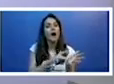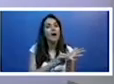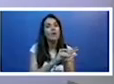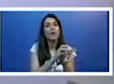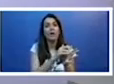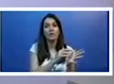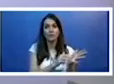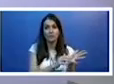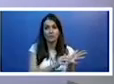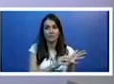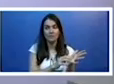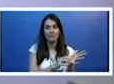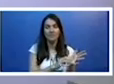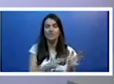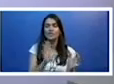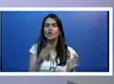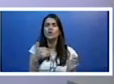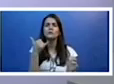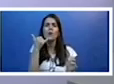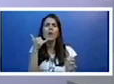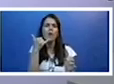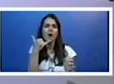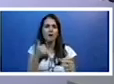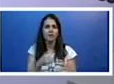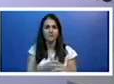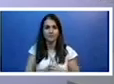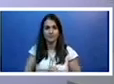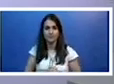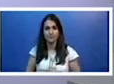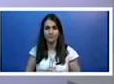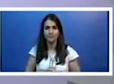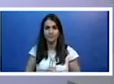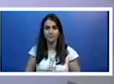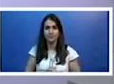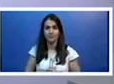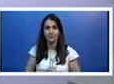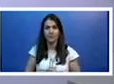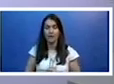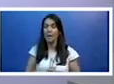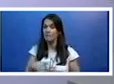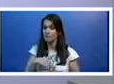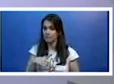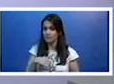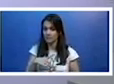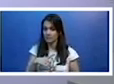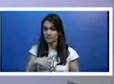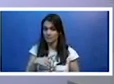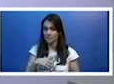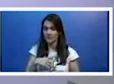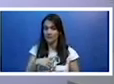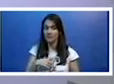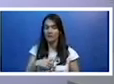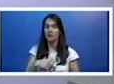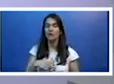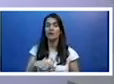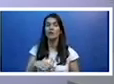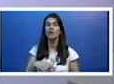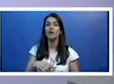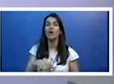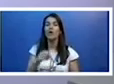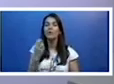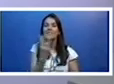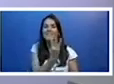caso dessa calculadora, para aparecer o seno, cosseno e tangente, é nesses